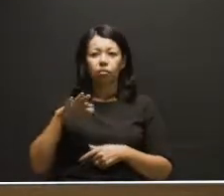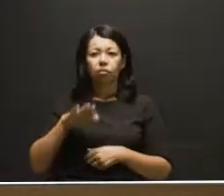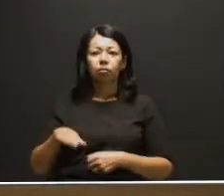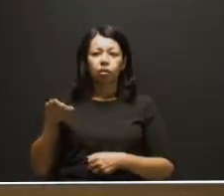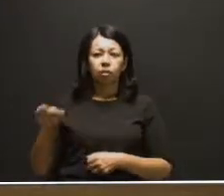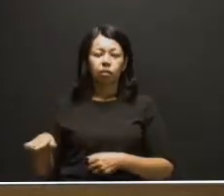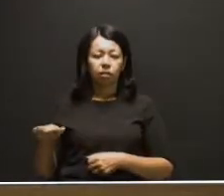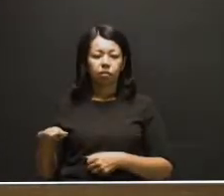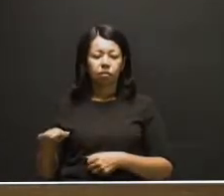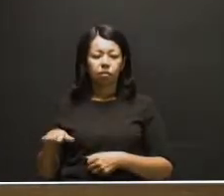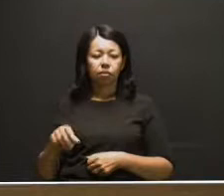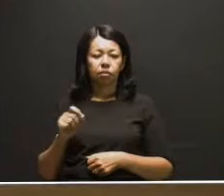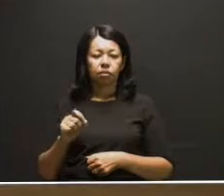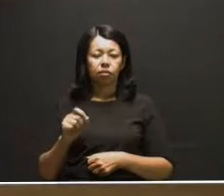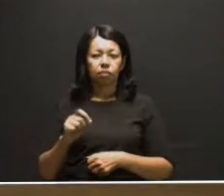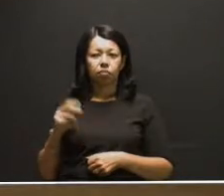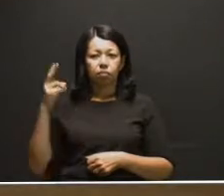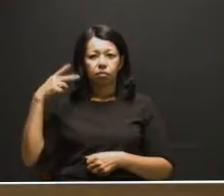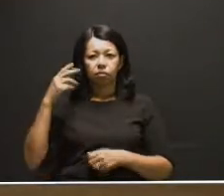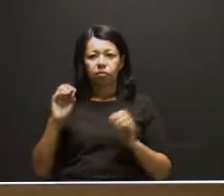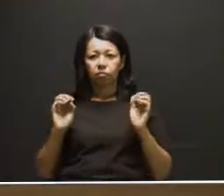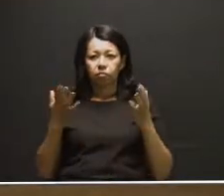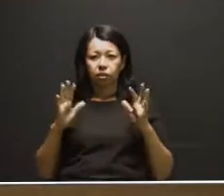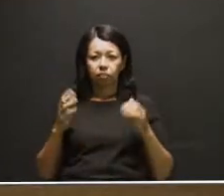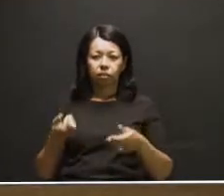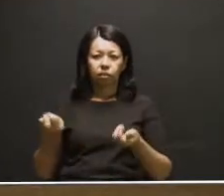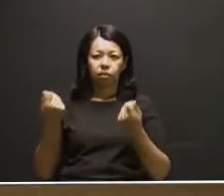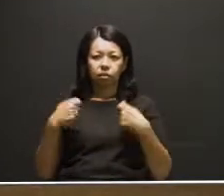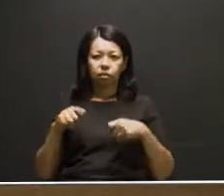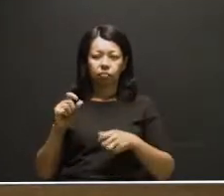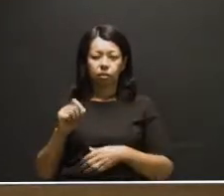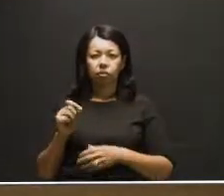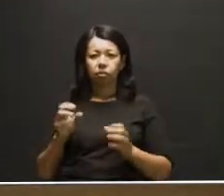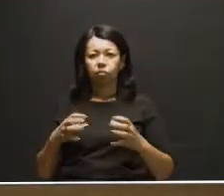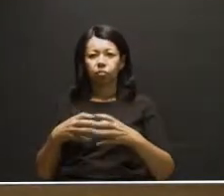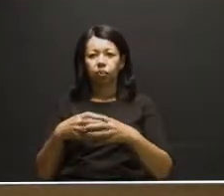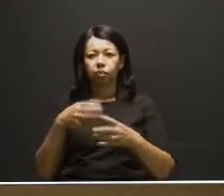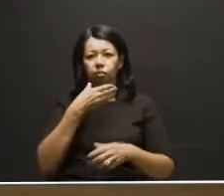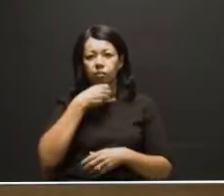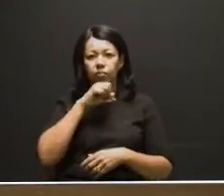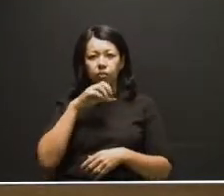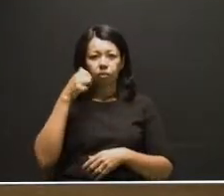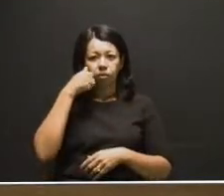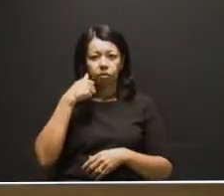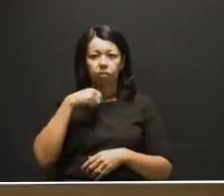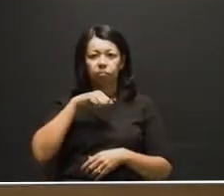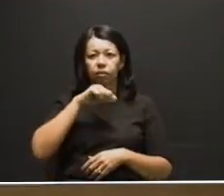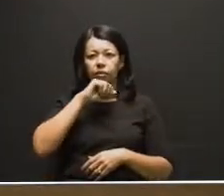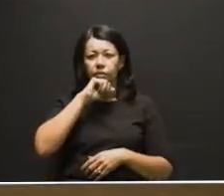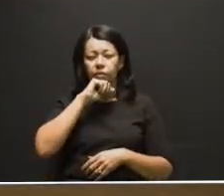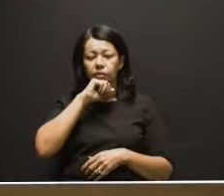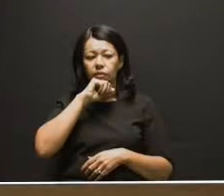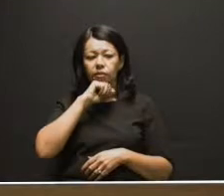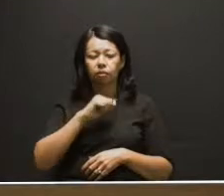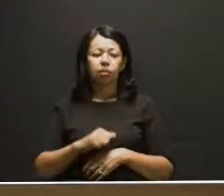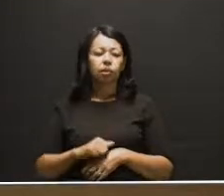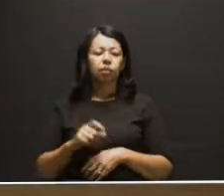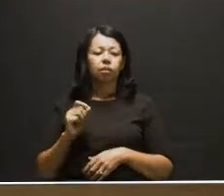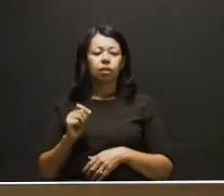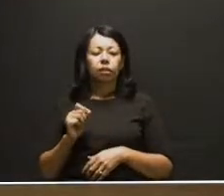senhores vereadores que parabéns está recebendo a suécia espanha essa comissão de pai de mãe sair mas infelizmente